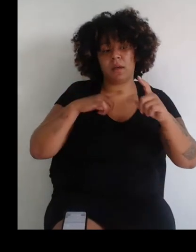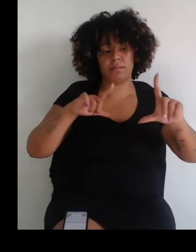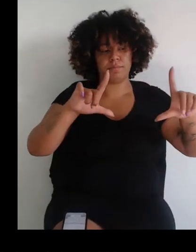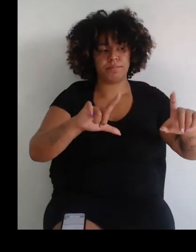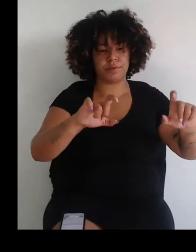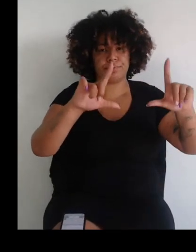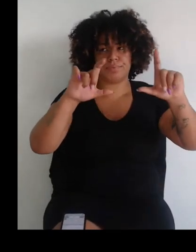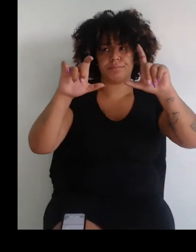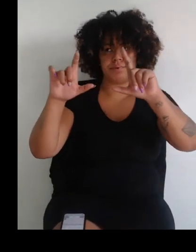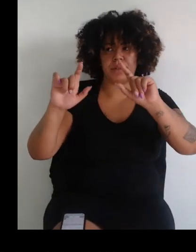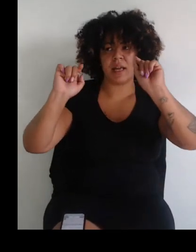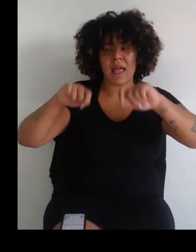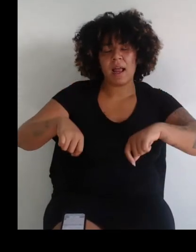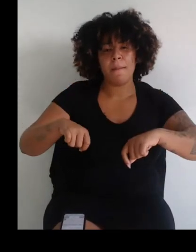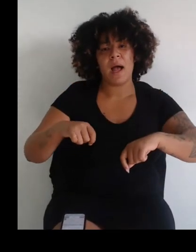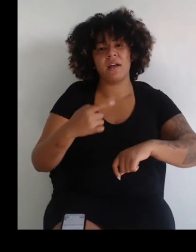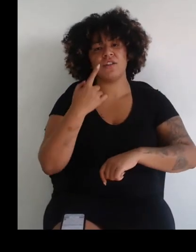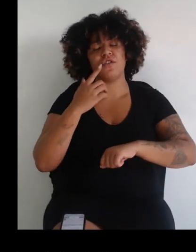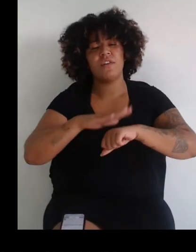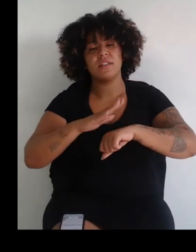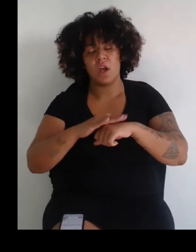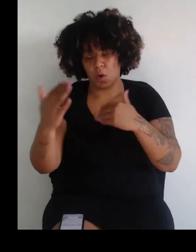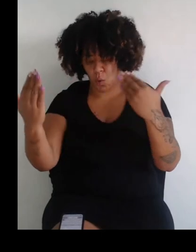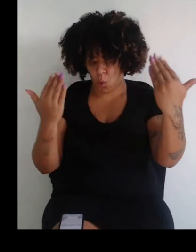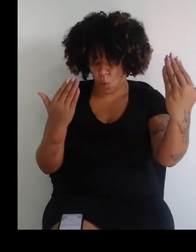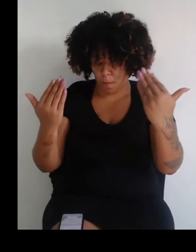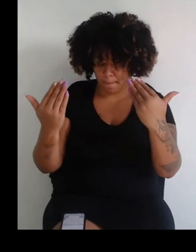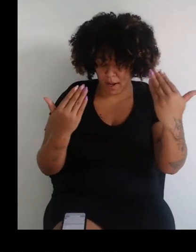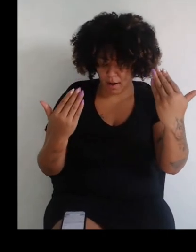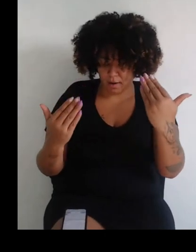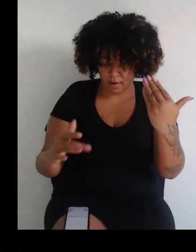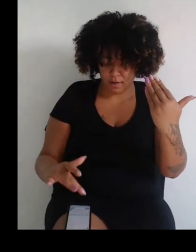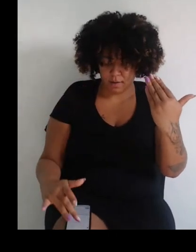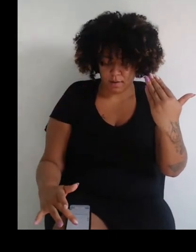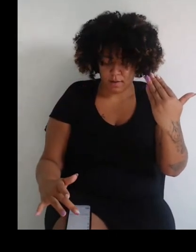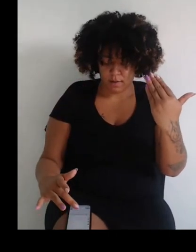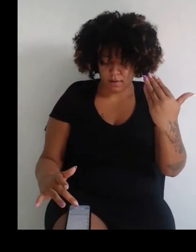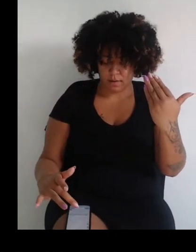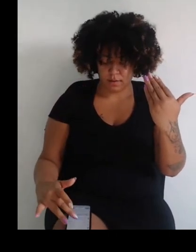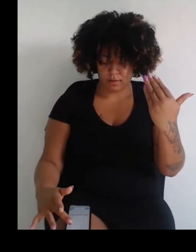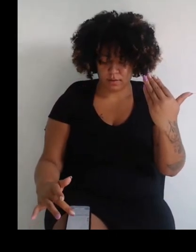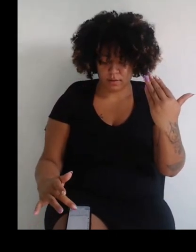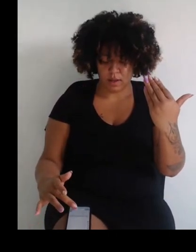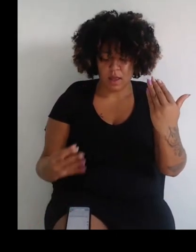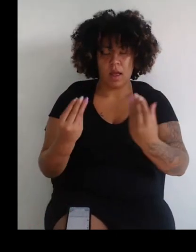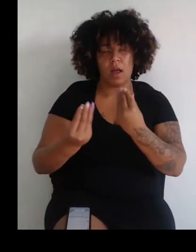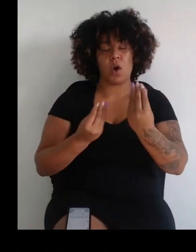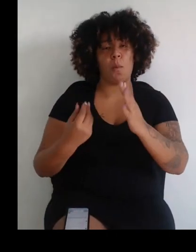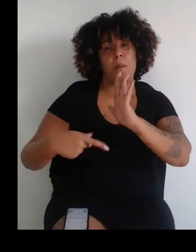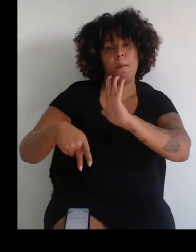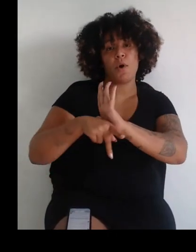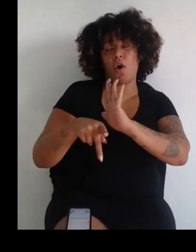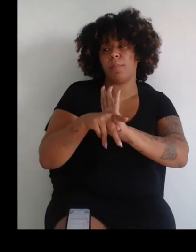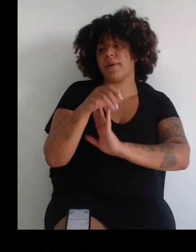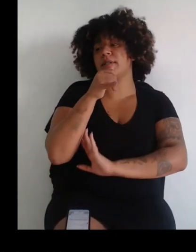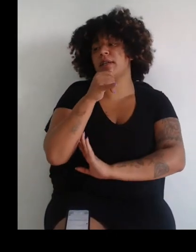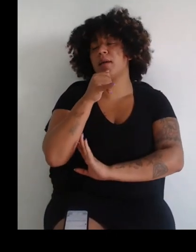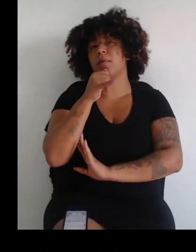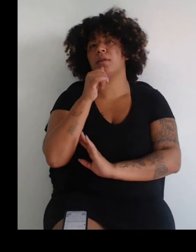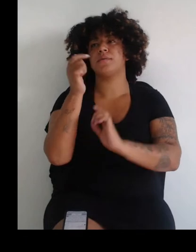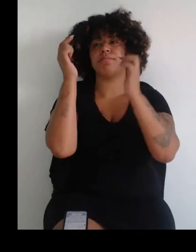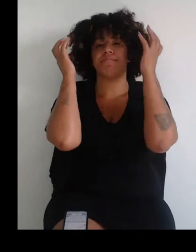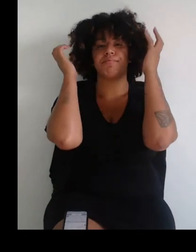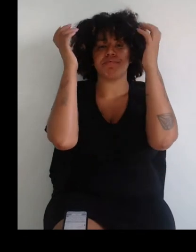certo tipo de sensação visual a pintura é o padrão do próprio sistema nervoso sendo projetado na tela e